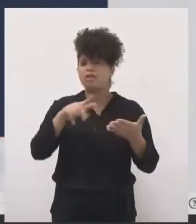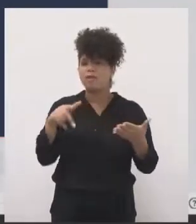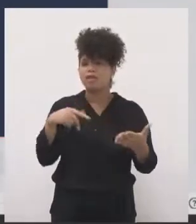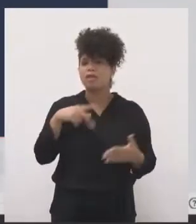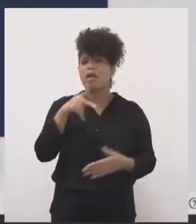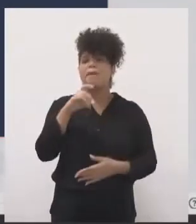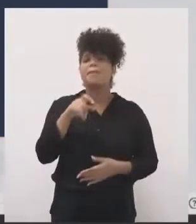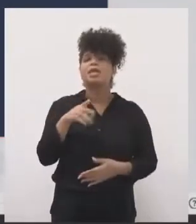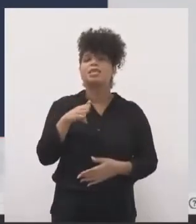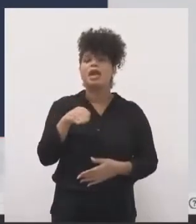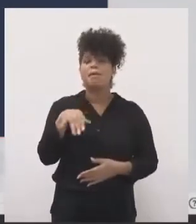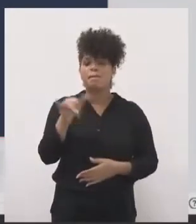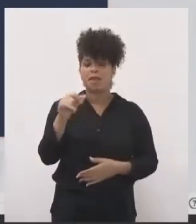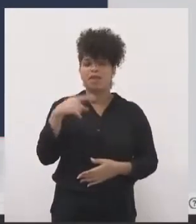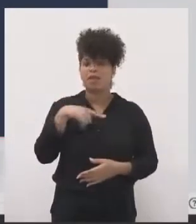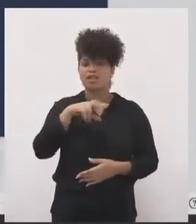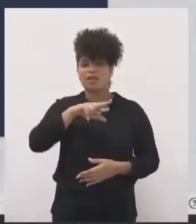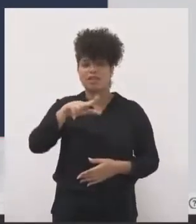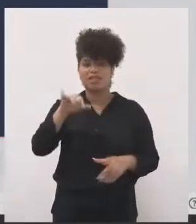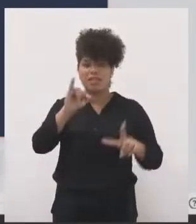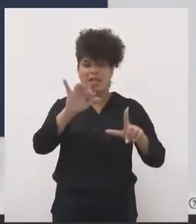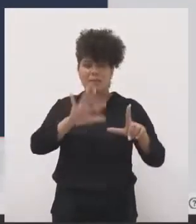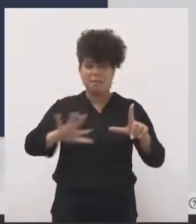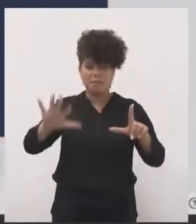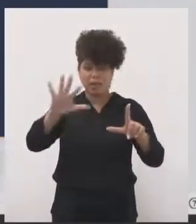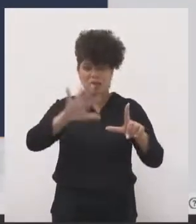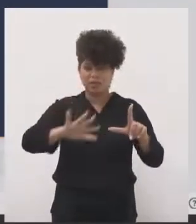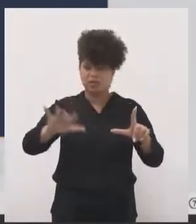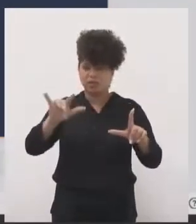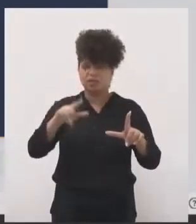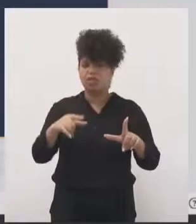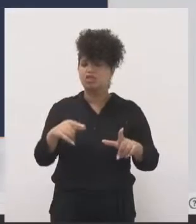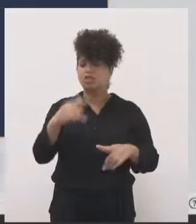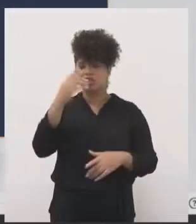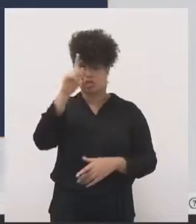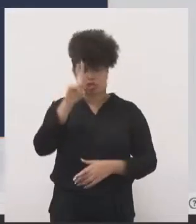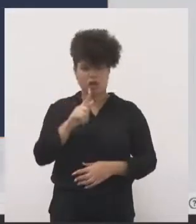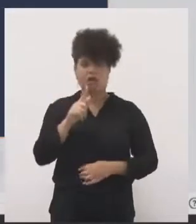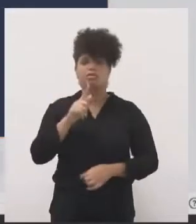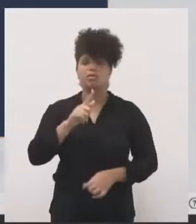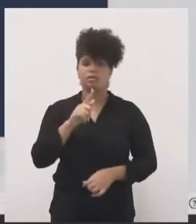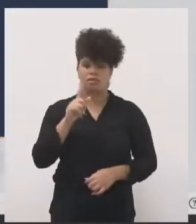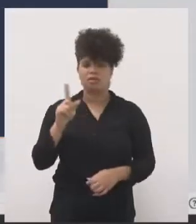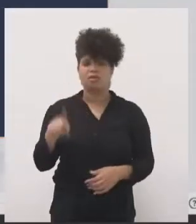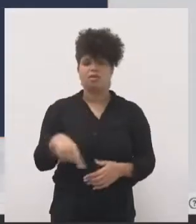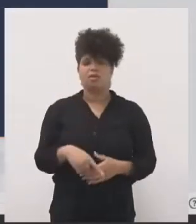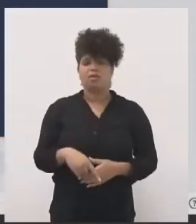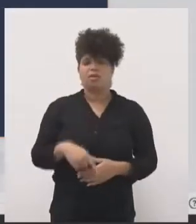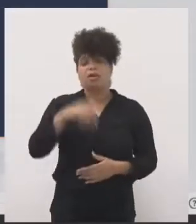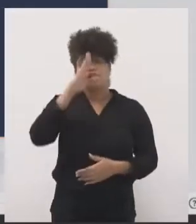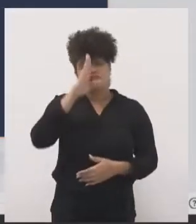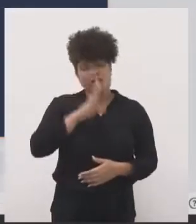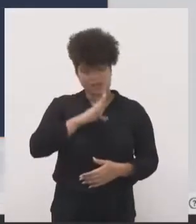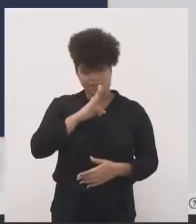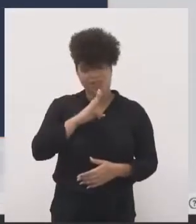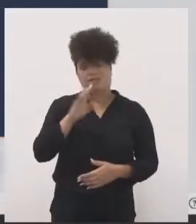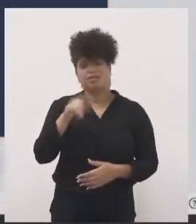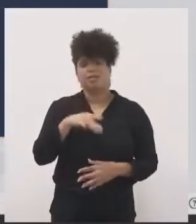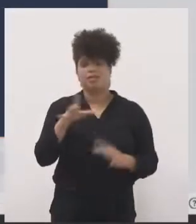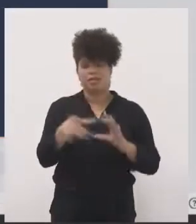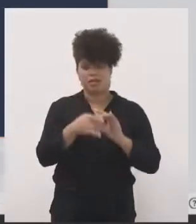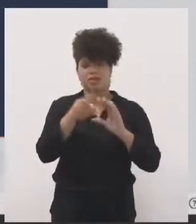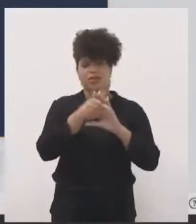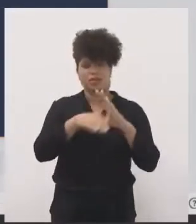Pixabay, que são 2 bancos gigantescos de imagens gratuitas, que estão também aqui integrados ao